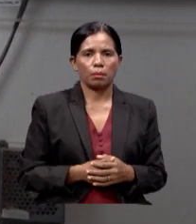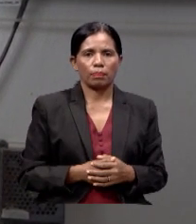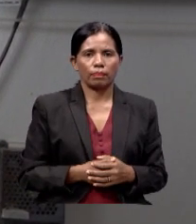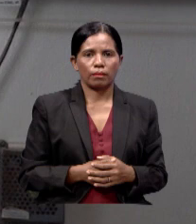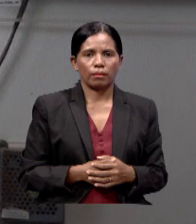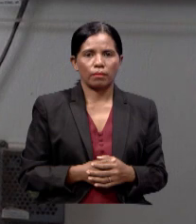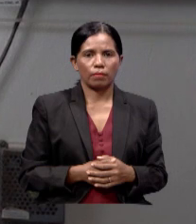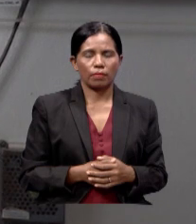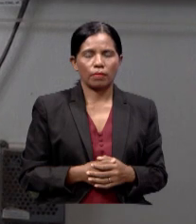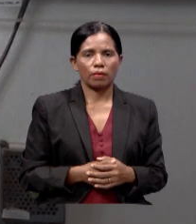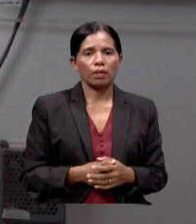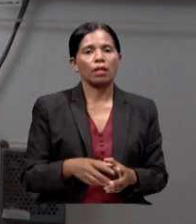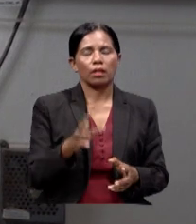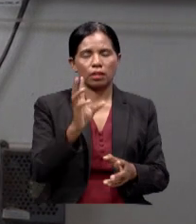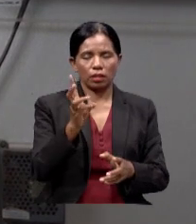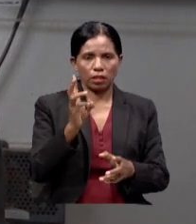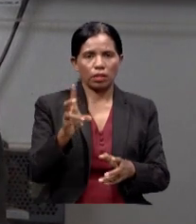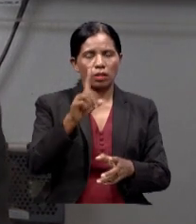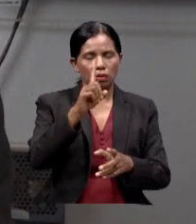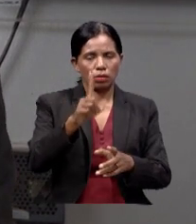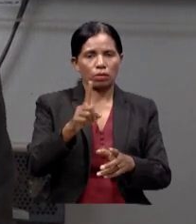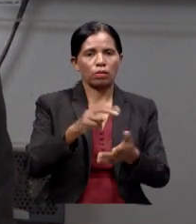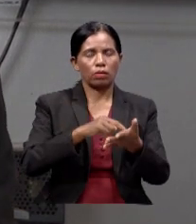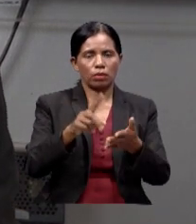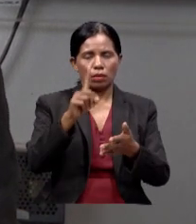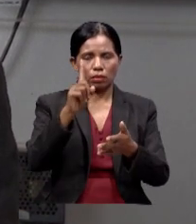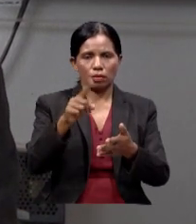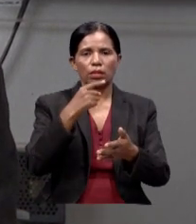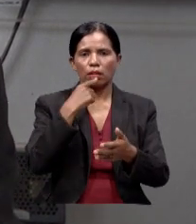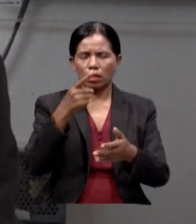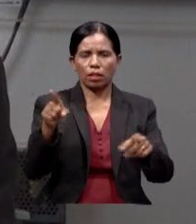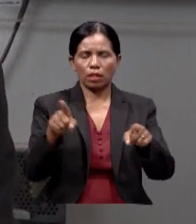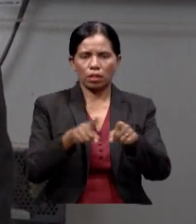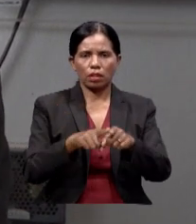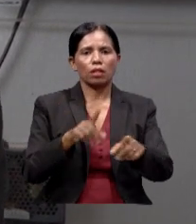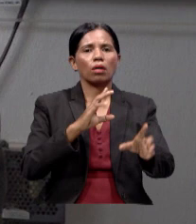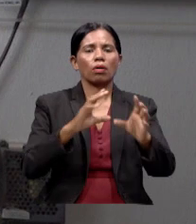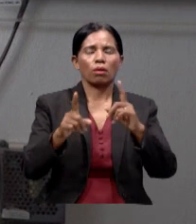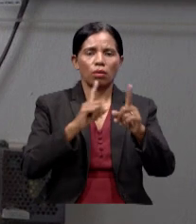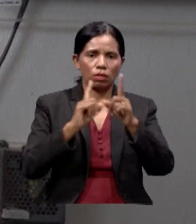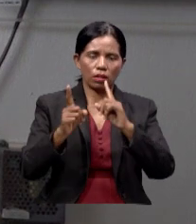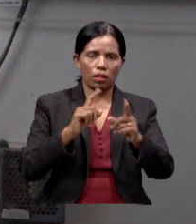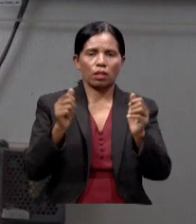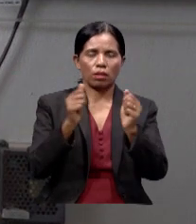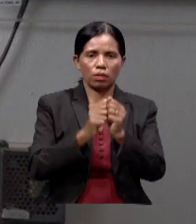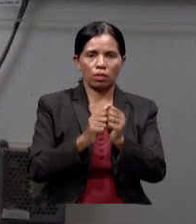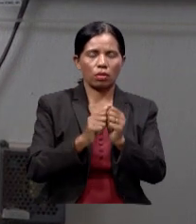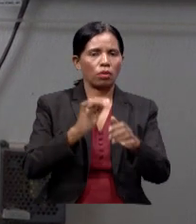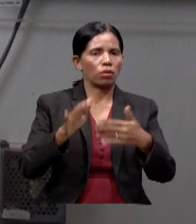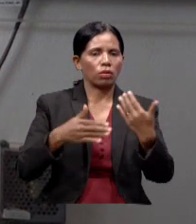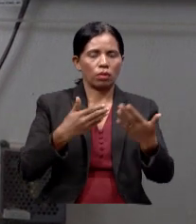Portanto, 61 marca presença, tur número 1, artigo 116, tiensene, confirma ho, maioria